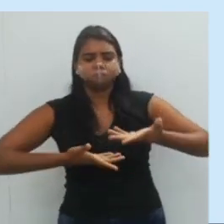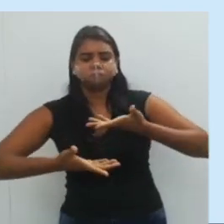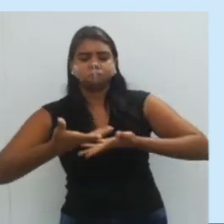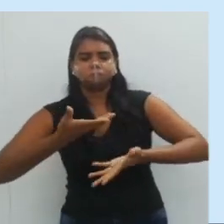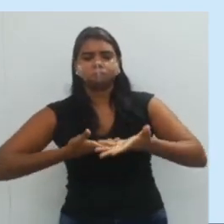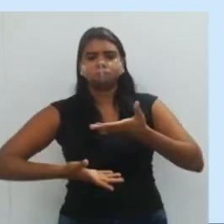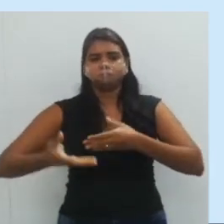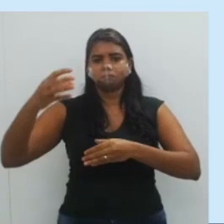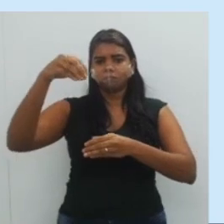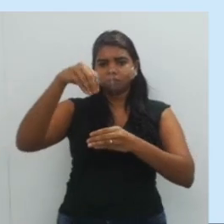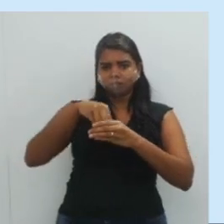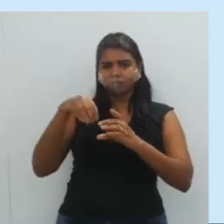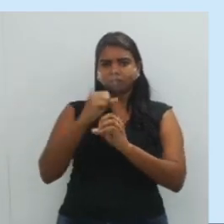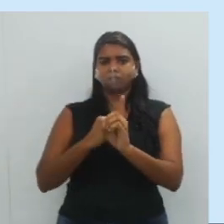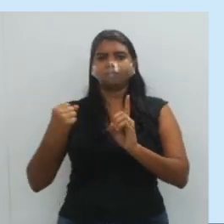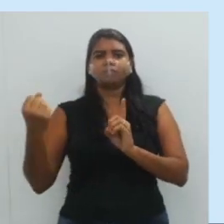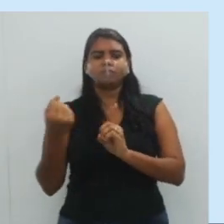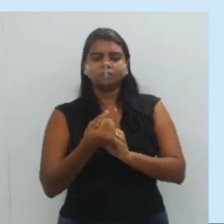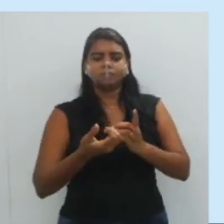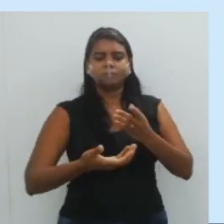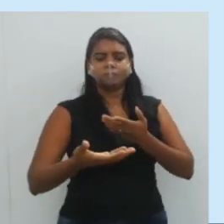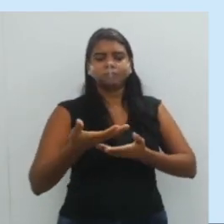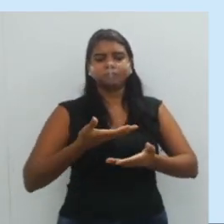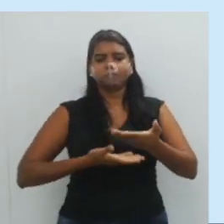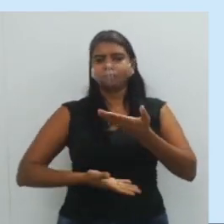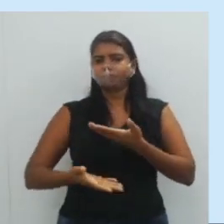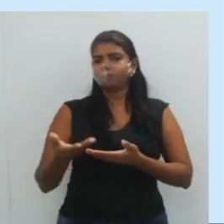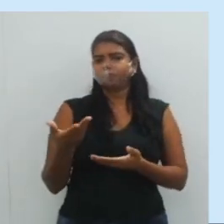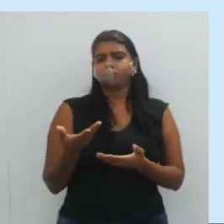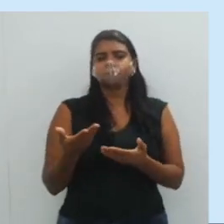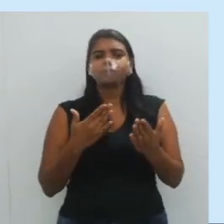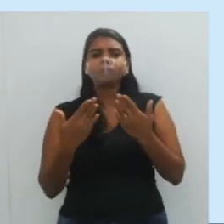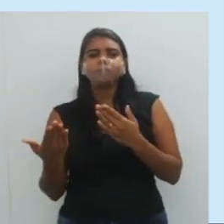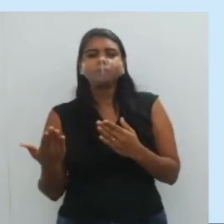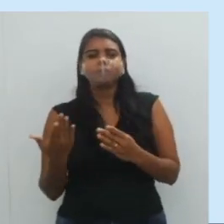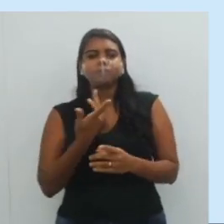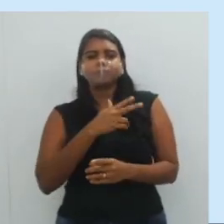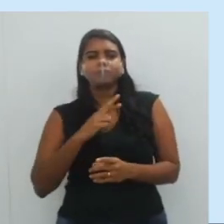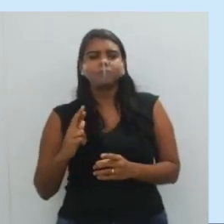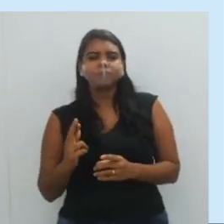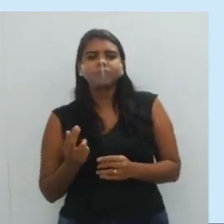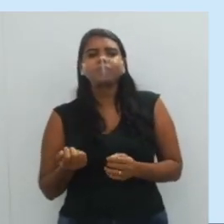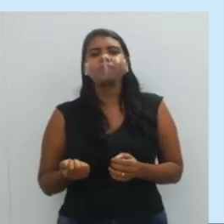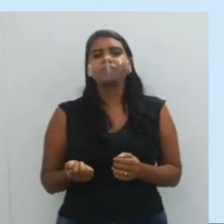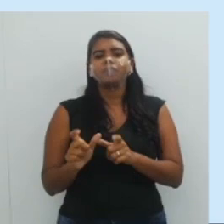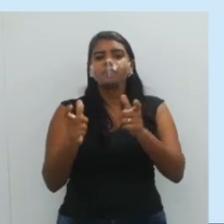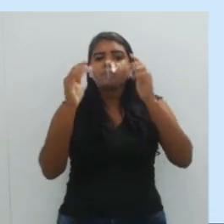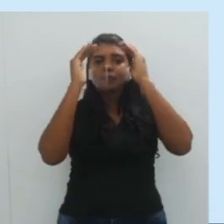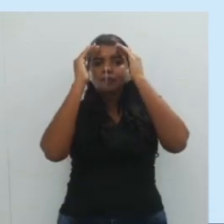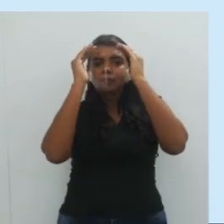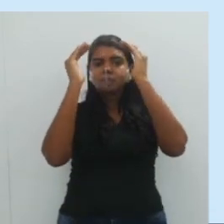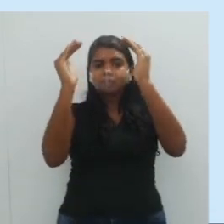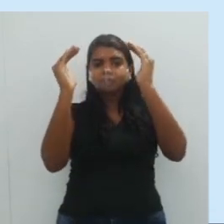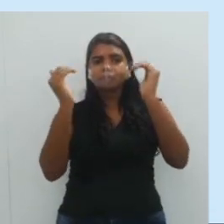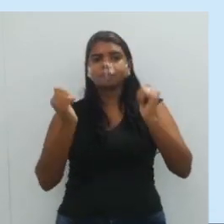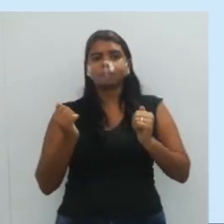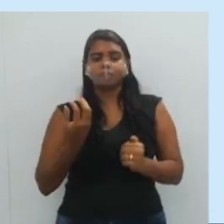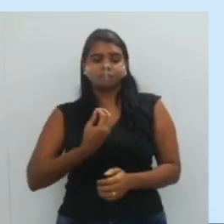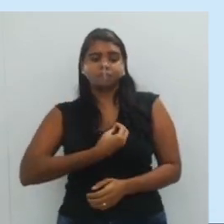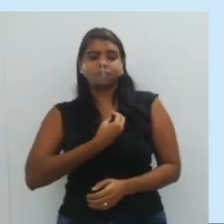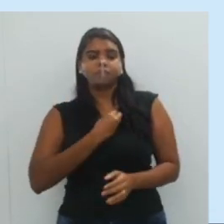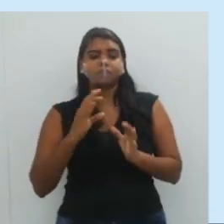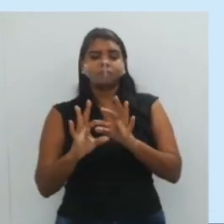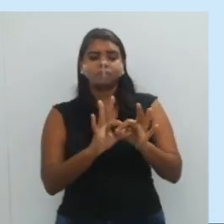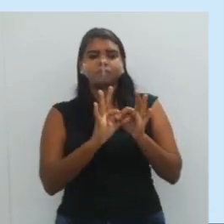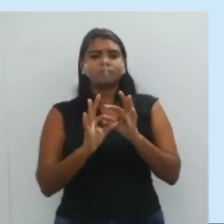dessa sociedade, como eu falei, mega plural, sociedade plural. Então, o respeito e a viver